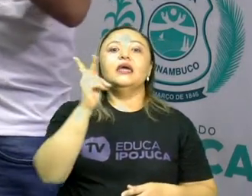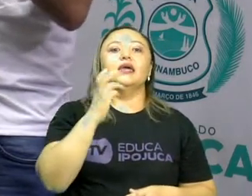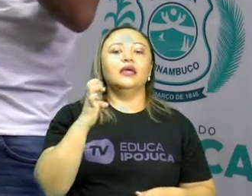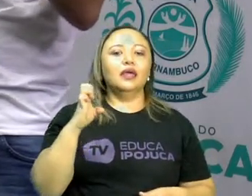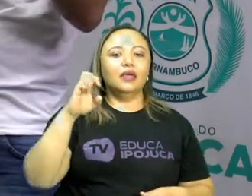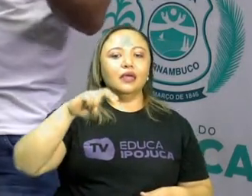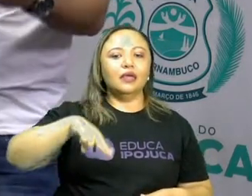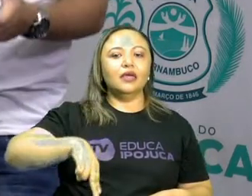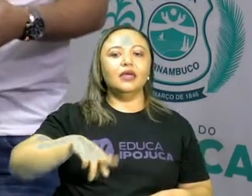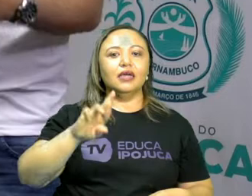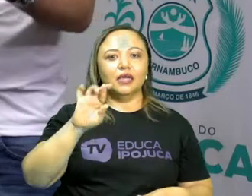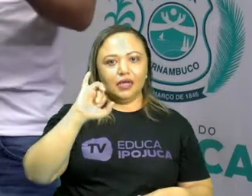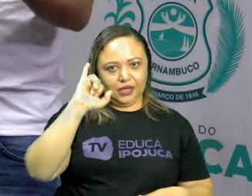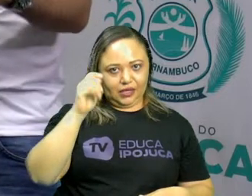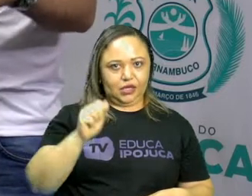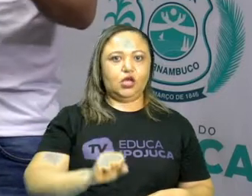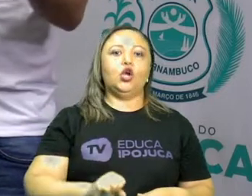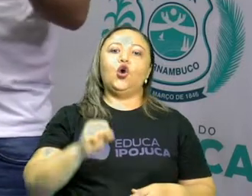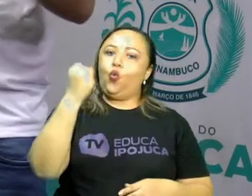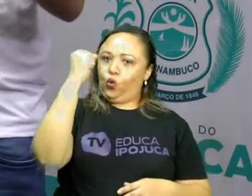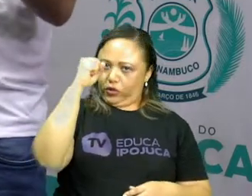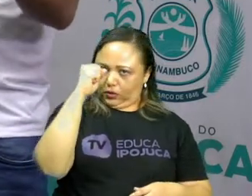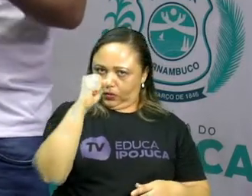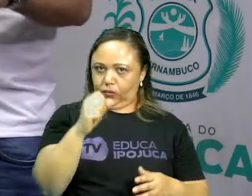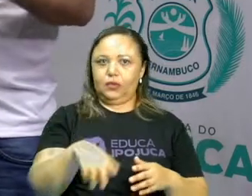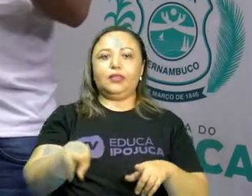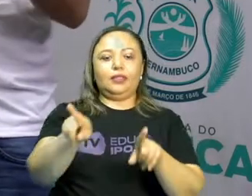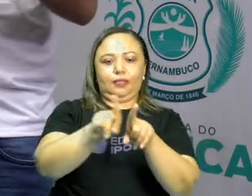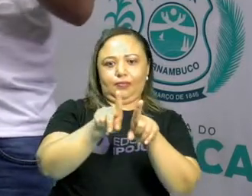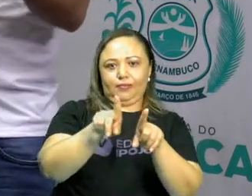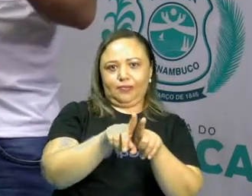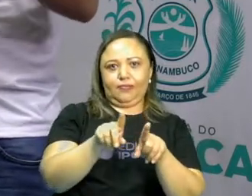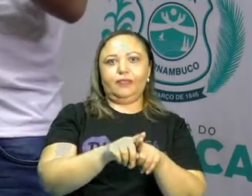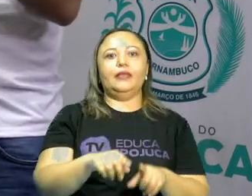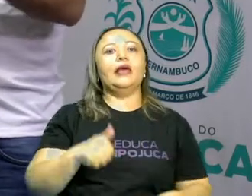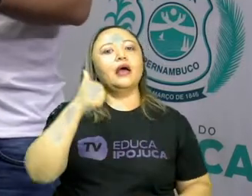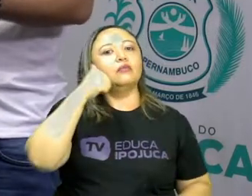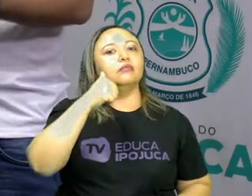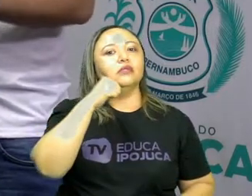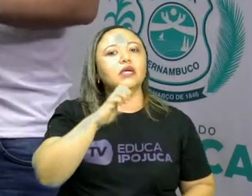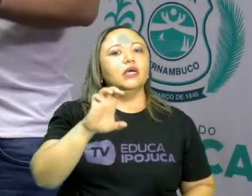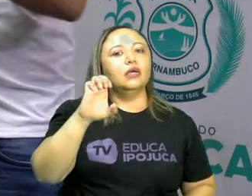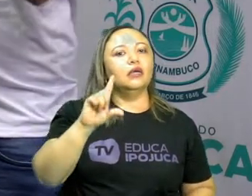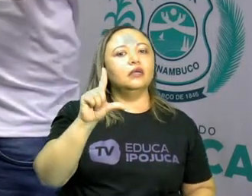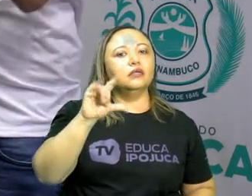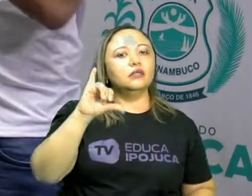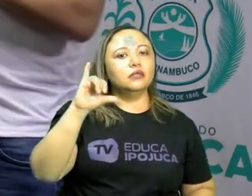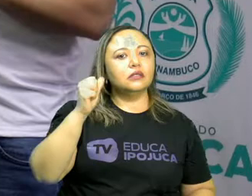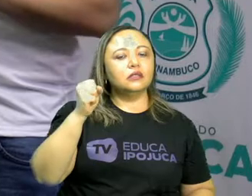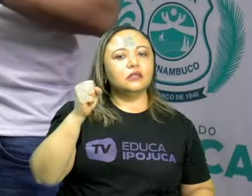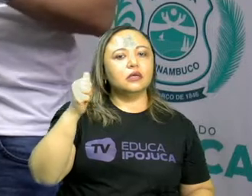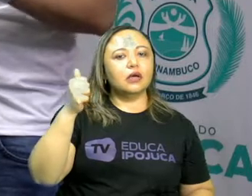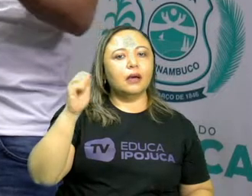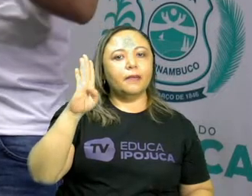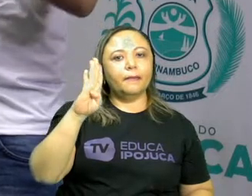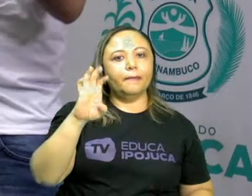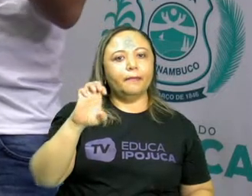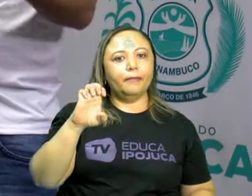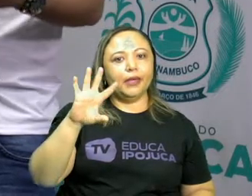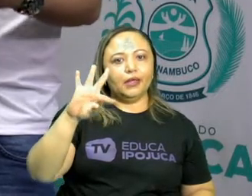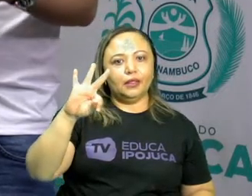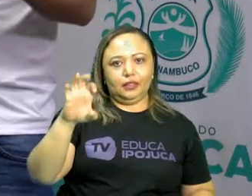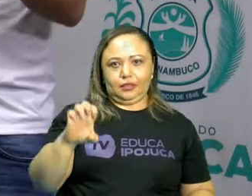rainha Elizabeth I da Inglaterra também é um exemplo de monarca absolutista e o rei